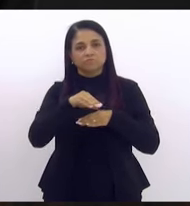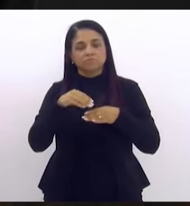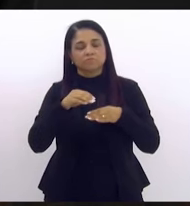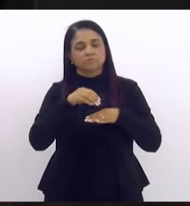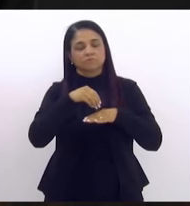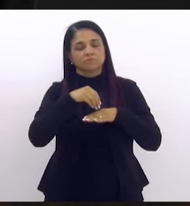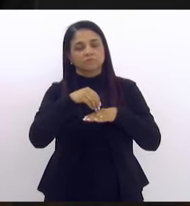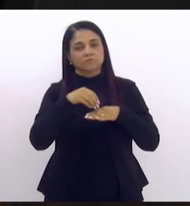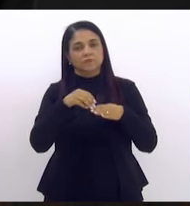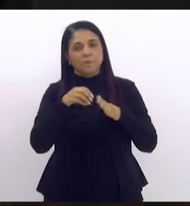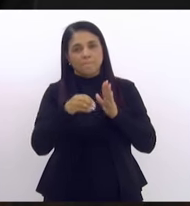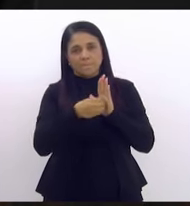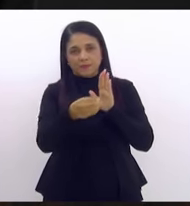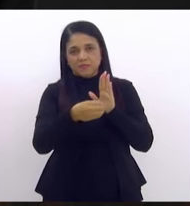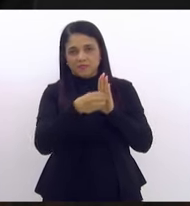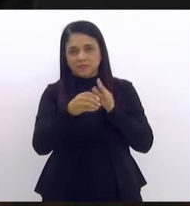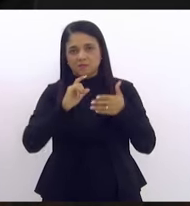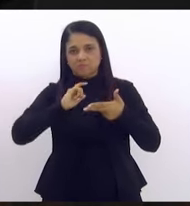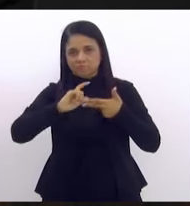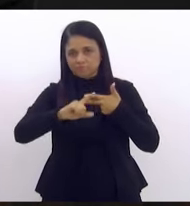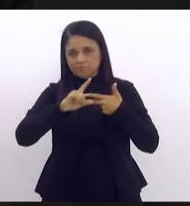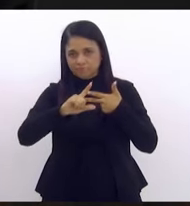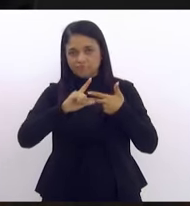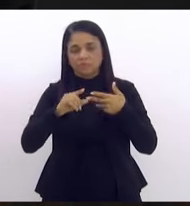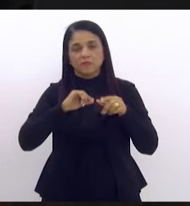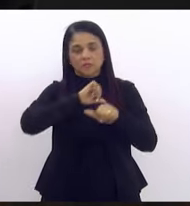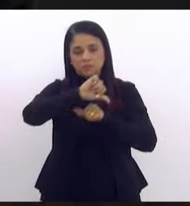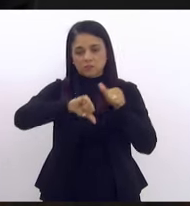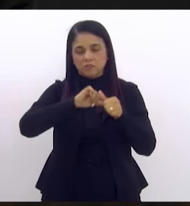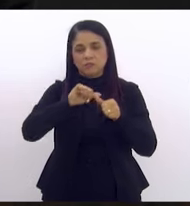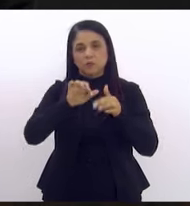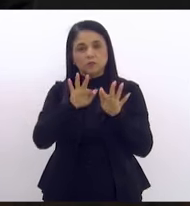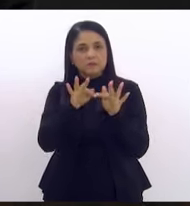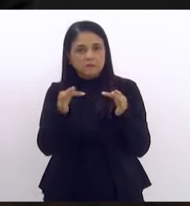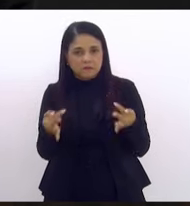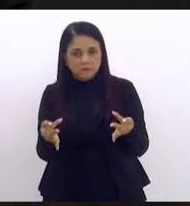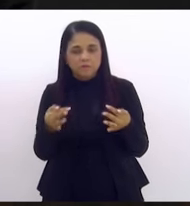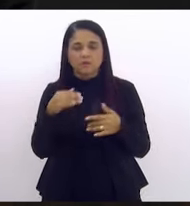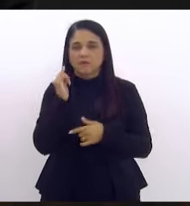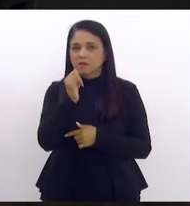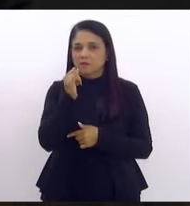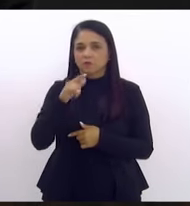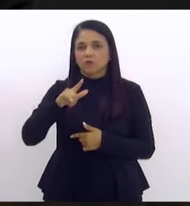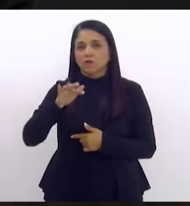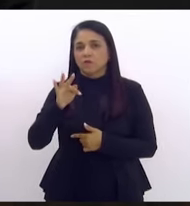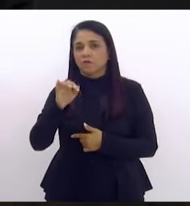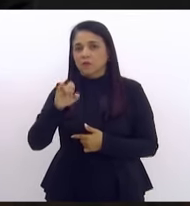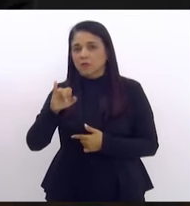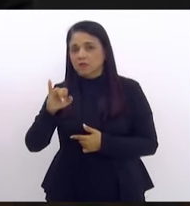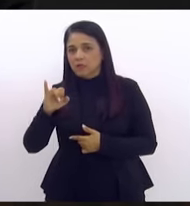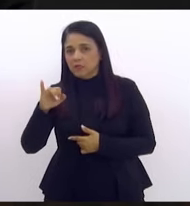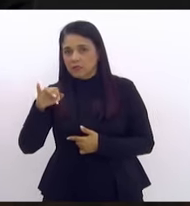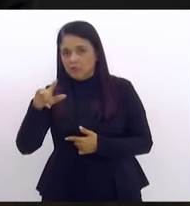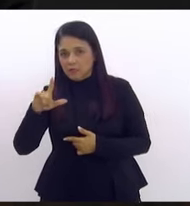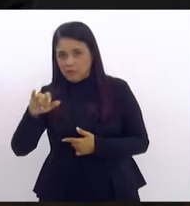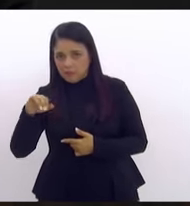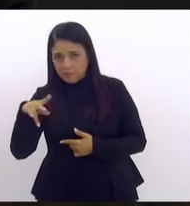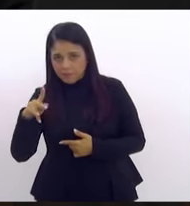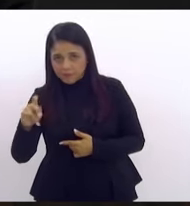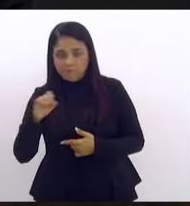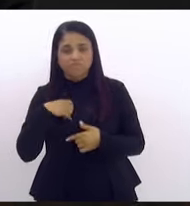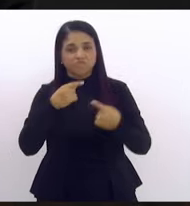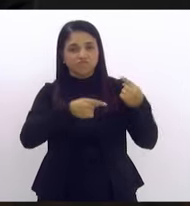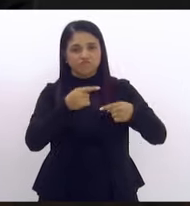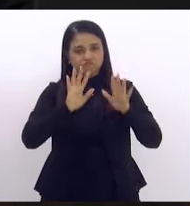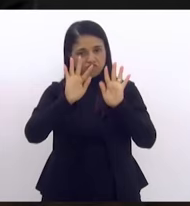Legislativas pela transformação em indicação simples. Relator, deputado Felipe Soares. Em discussão, não havendo quem